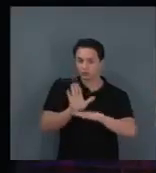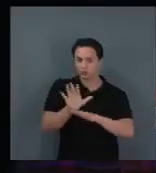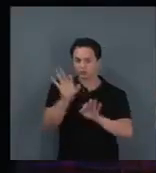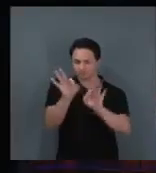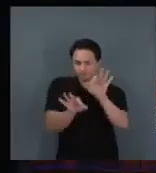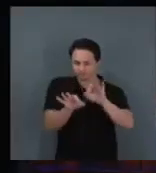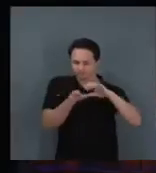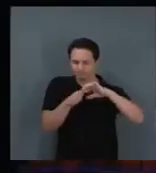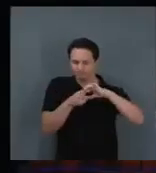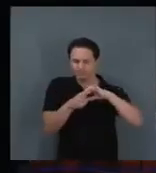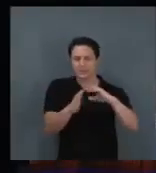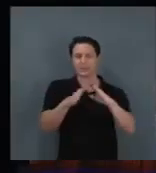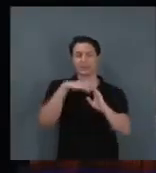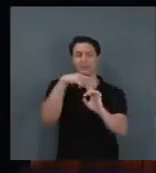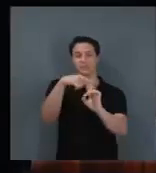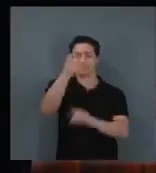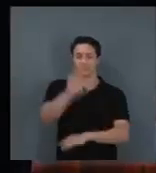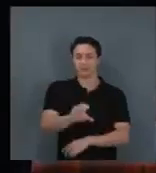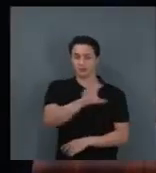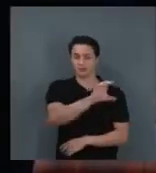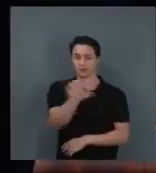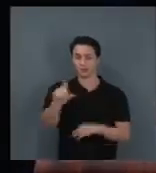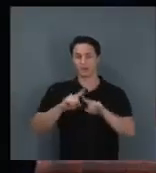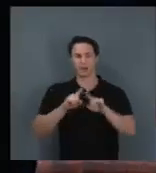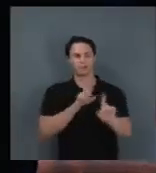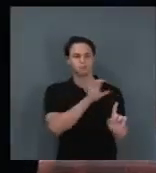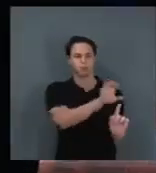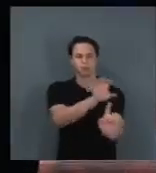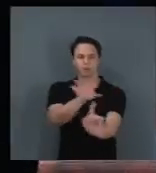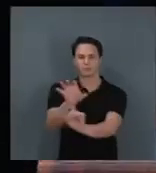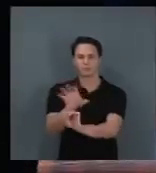tocou corações e mentes em todo o mundo,